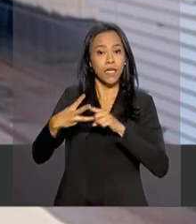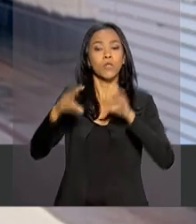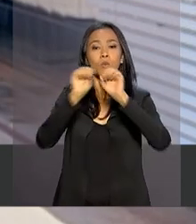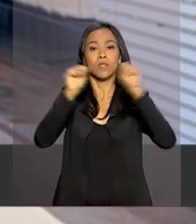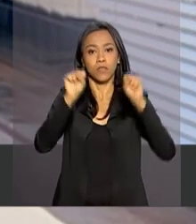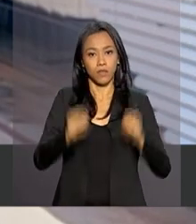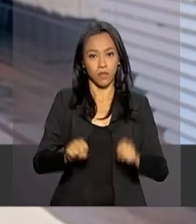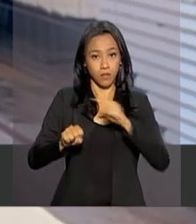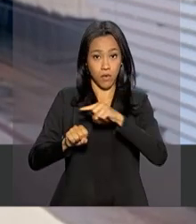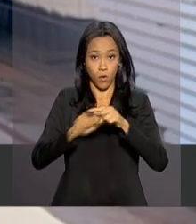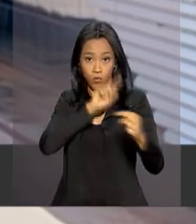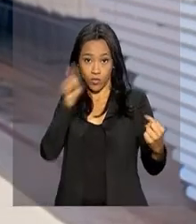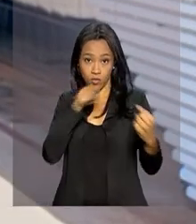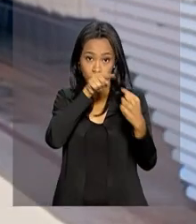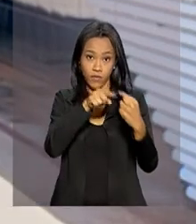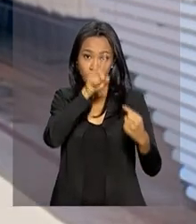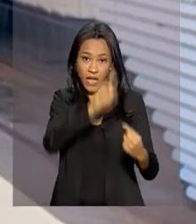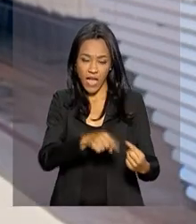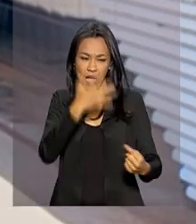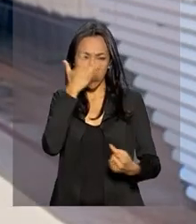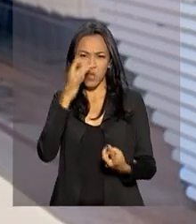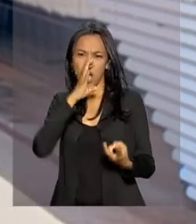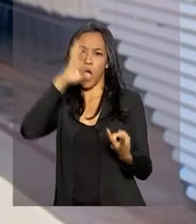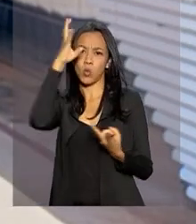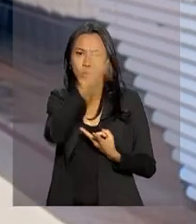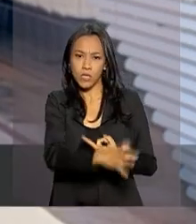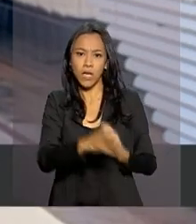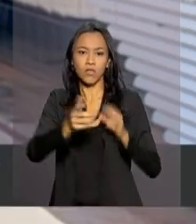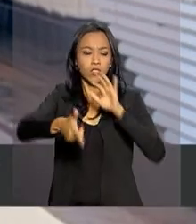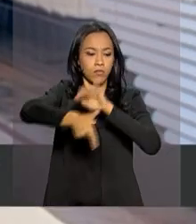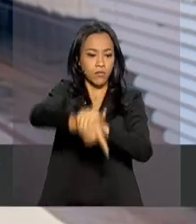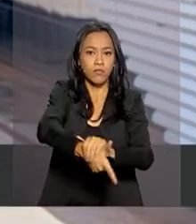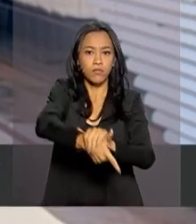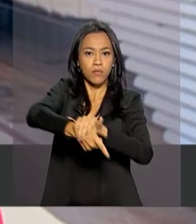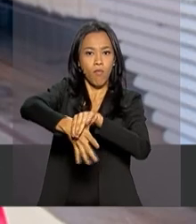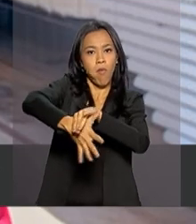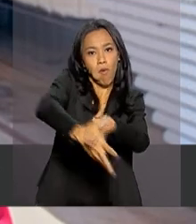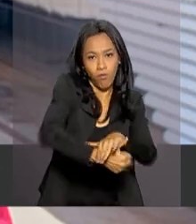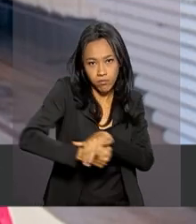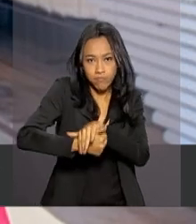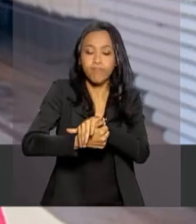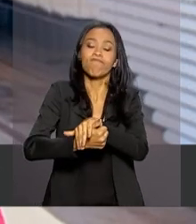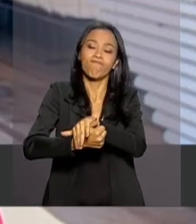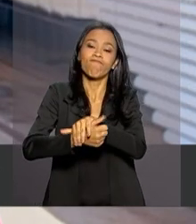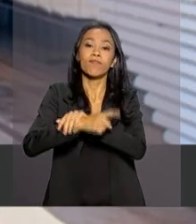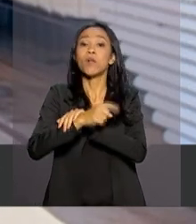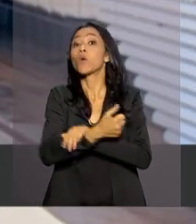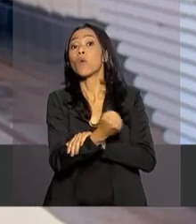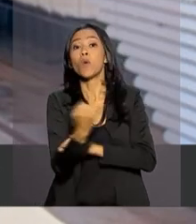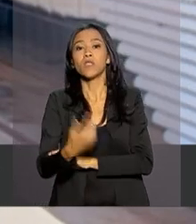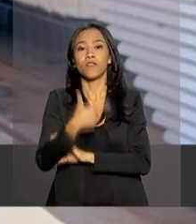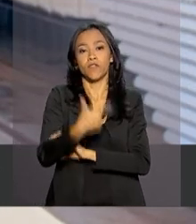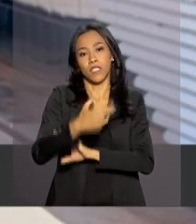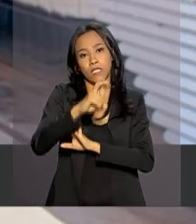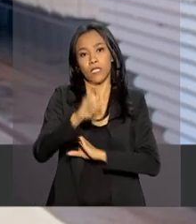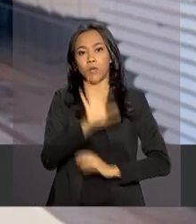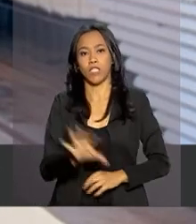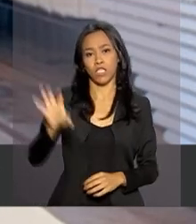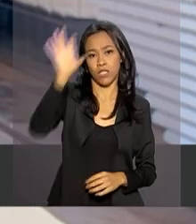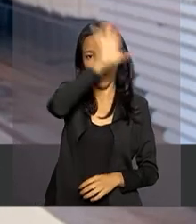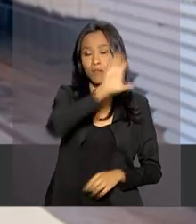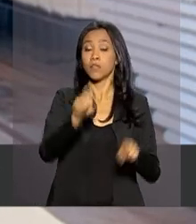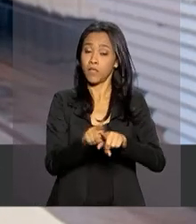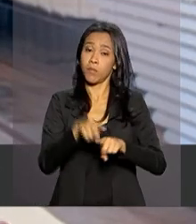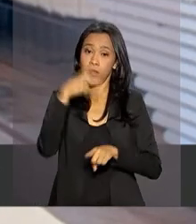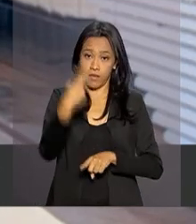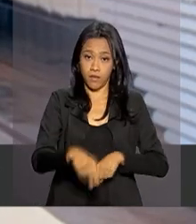O alvo são os acusados de latrocínio e roubo. As ações acontecem em 25 estados e aqui no Distrito